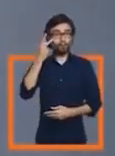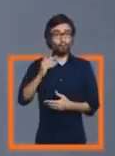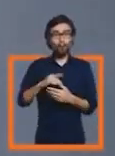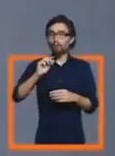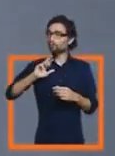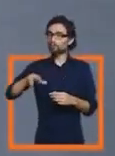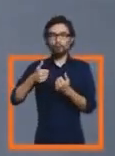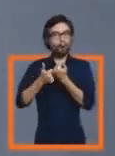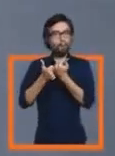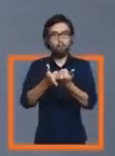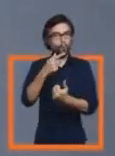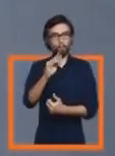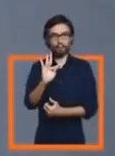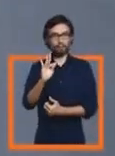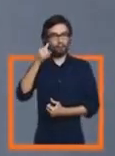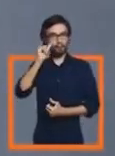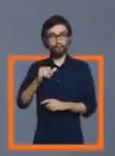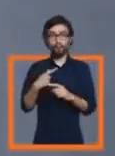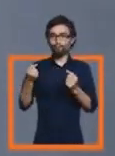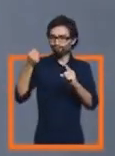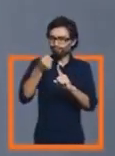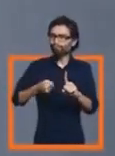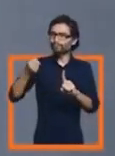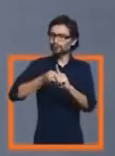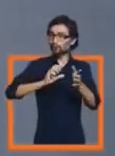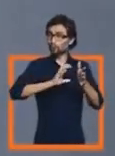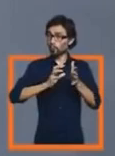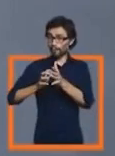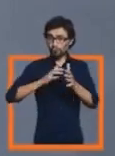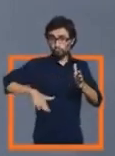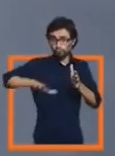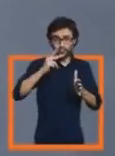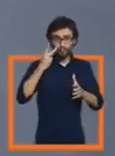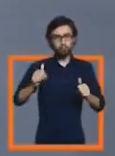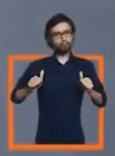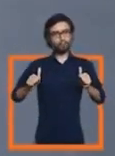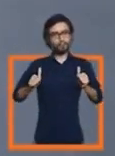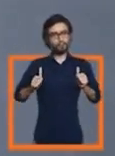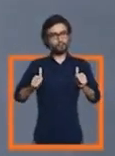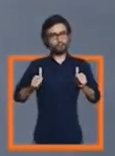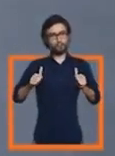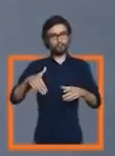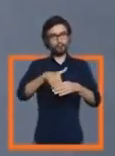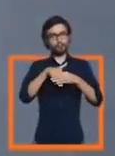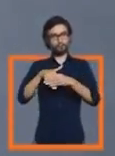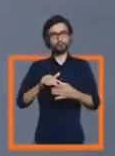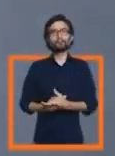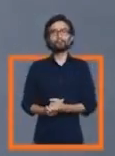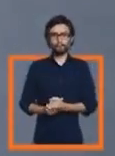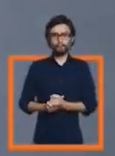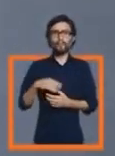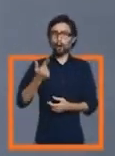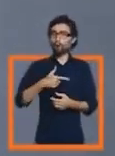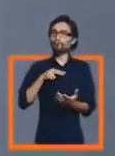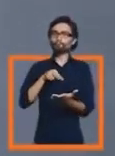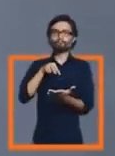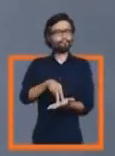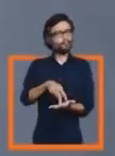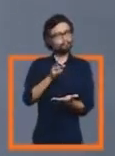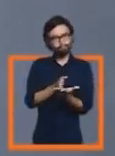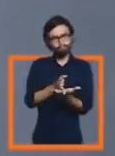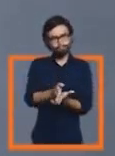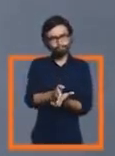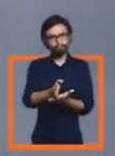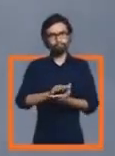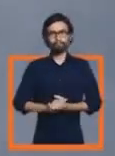Eu não apoio o PT. Batalhei muito para que meu partido se mantivesse neutro aqui em São Paulo nessa eleição. E essa vai ser minha posição até